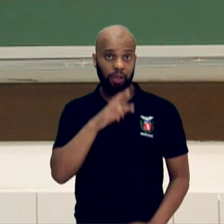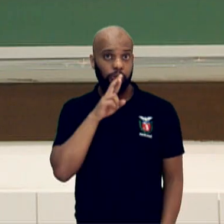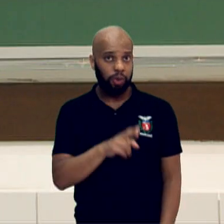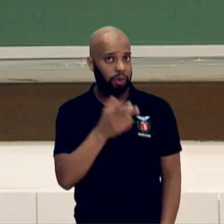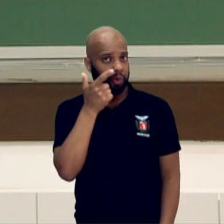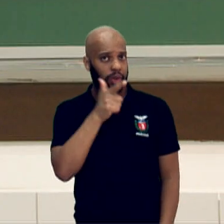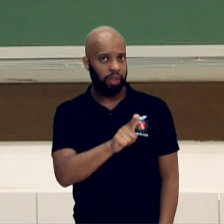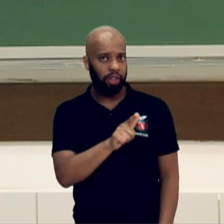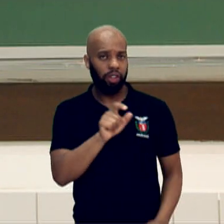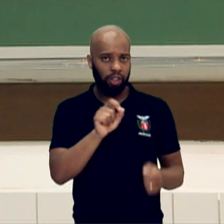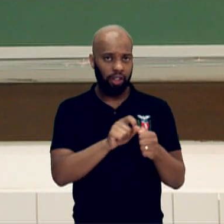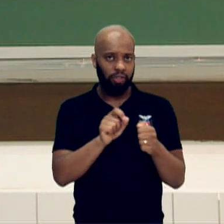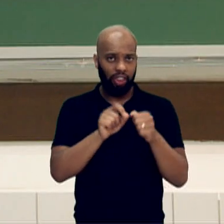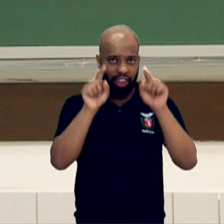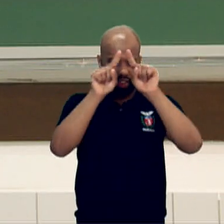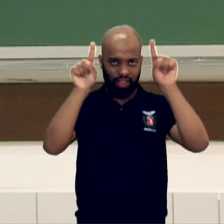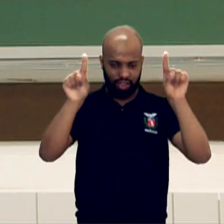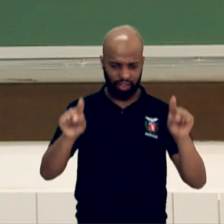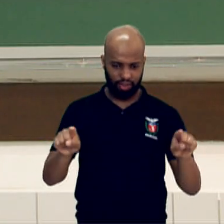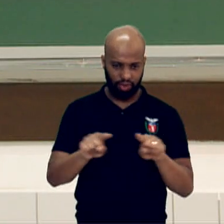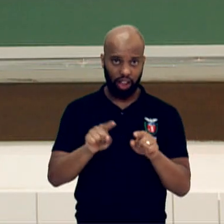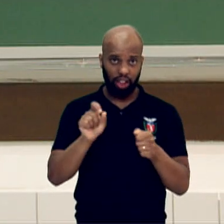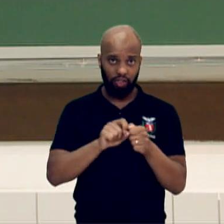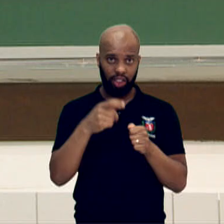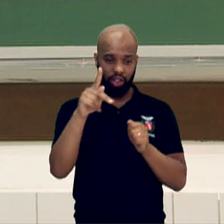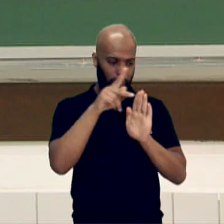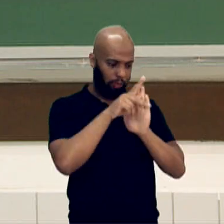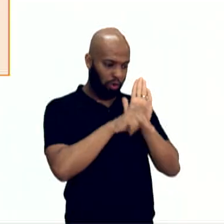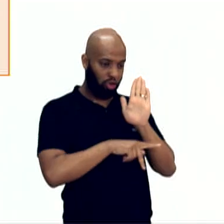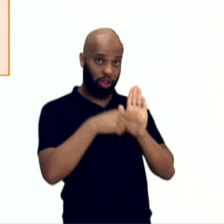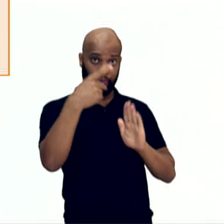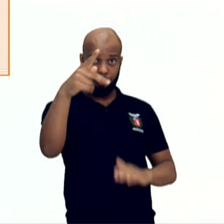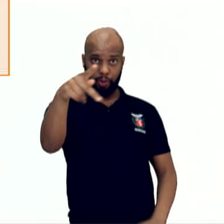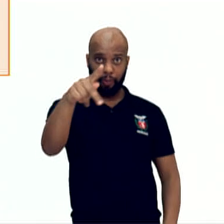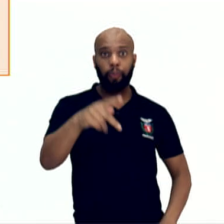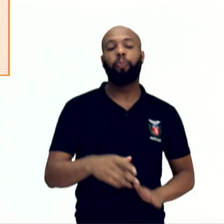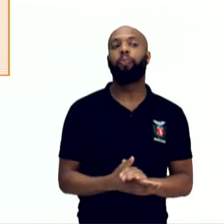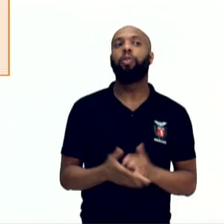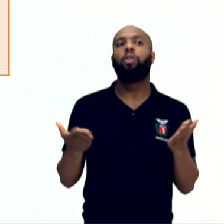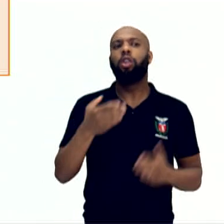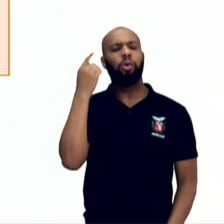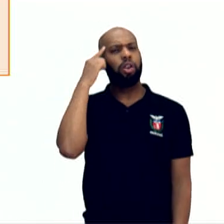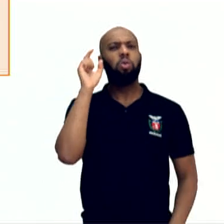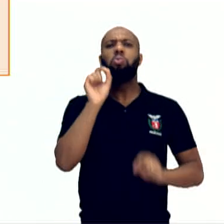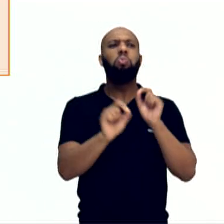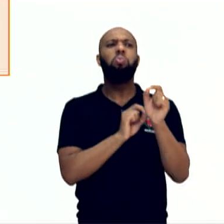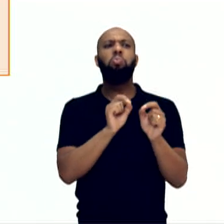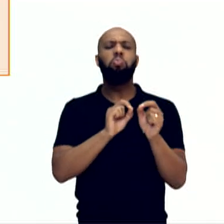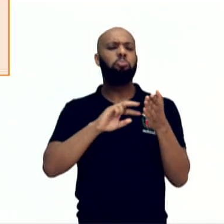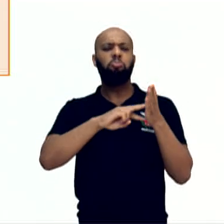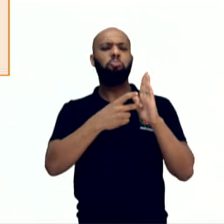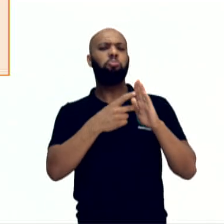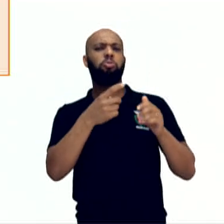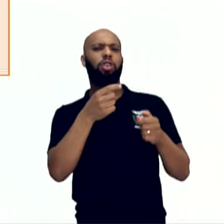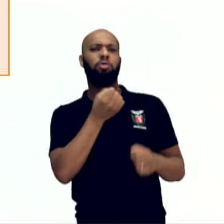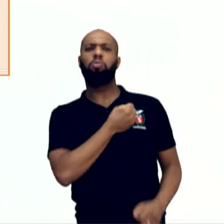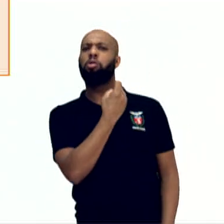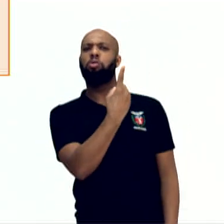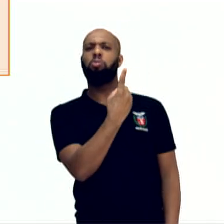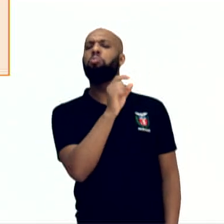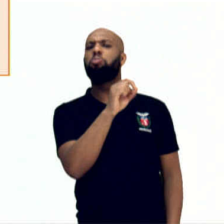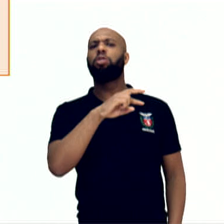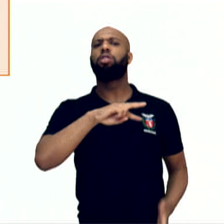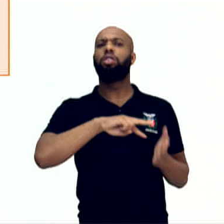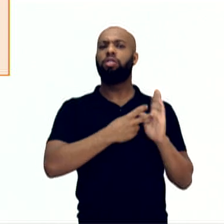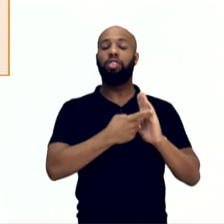Responderam, fizeram o quadro, fizeram o planejamento de vocês? Então vamos pensar. Qual o público-alvo? Vamos imaginar, eu não sei para quem